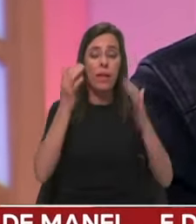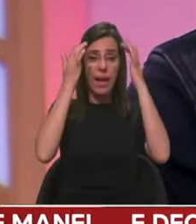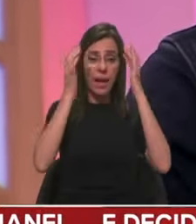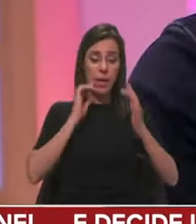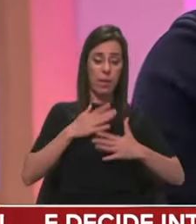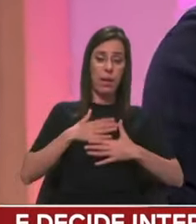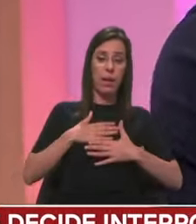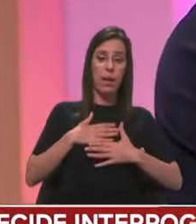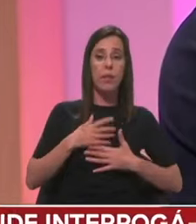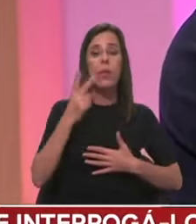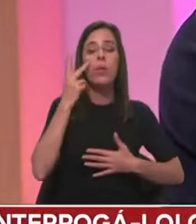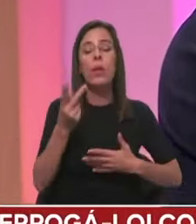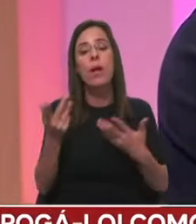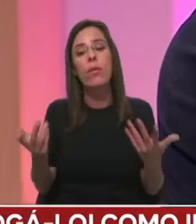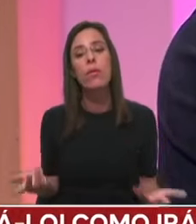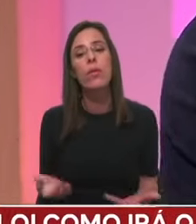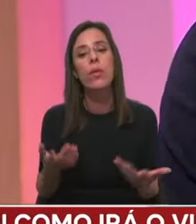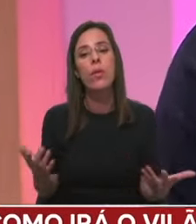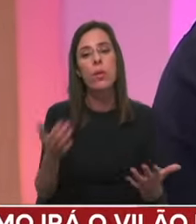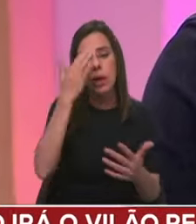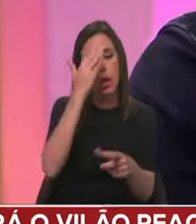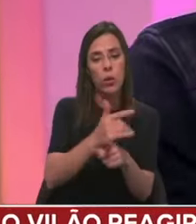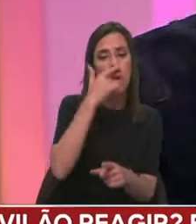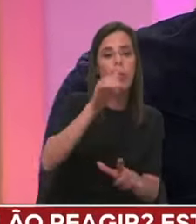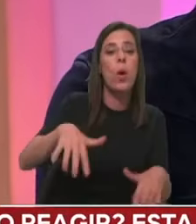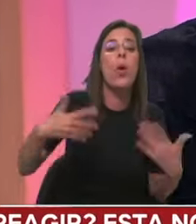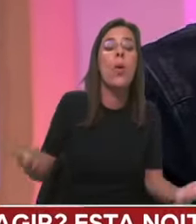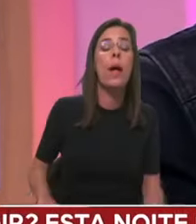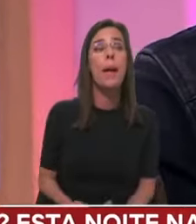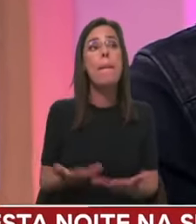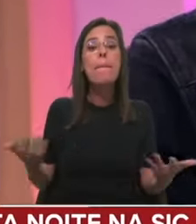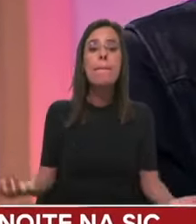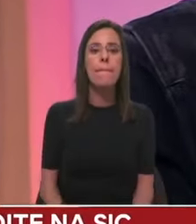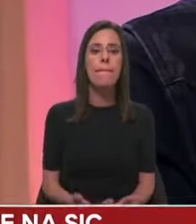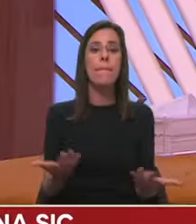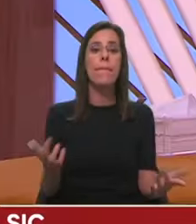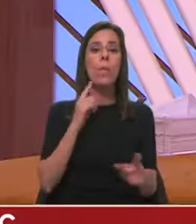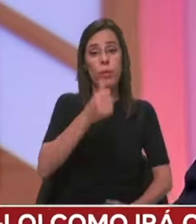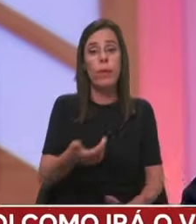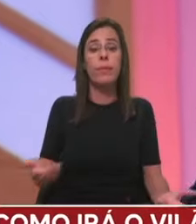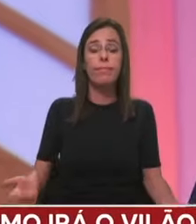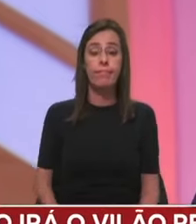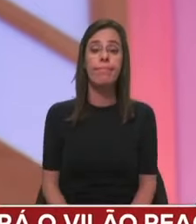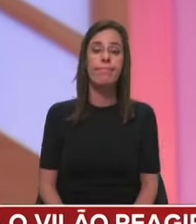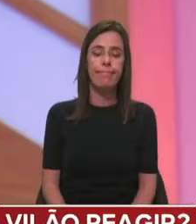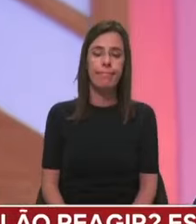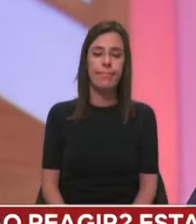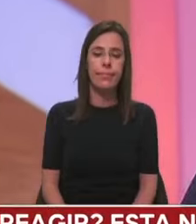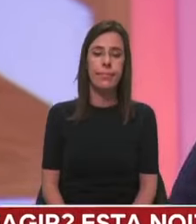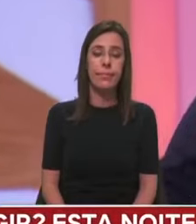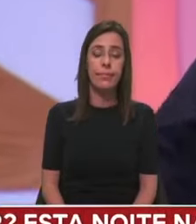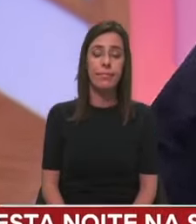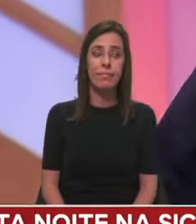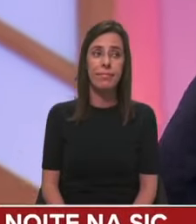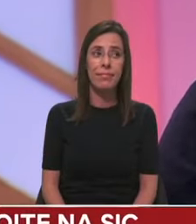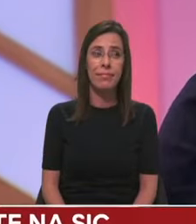dela está vivo na cabeça de outra pessoa qualquer eh ou está mesmo vivo é engraçado eu achei engraçado